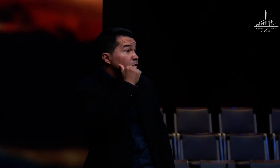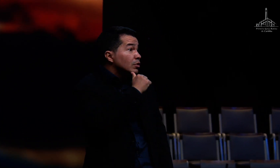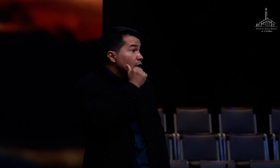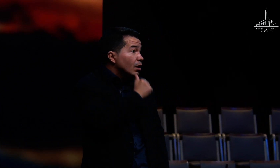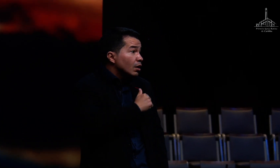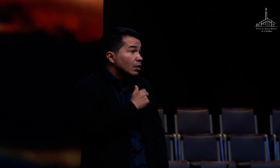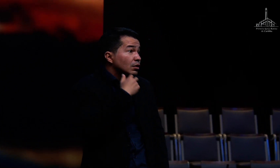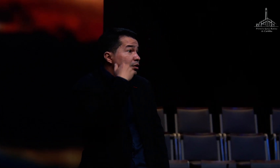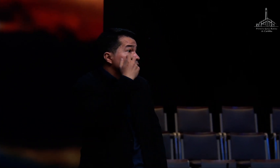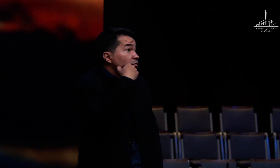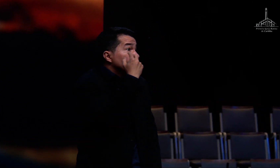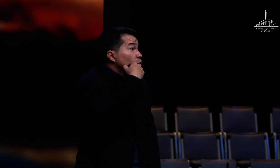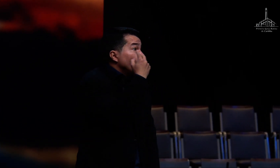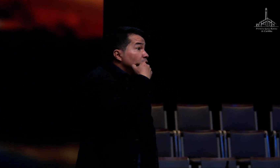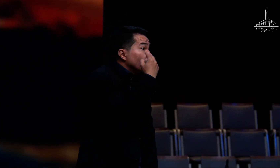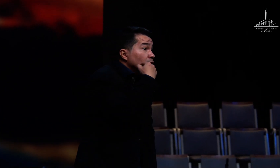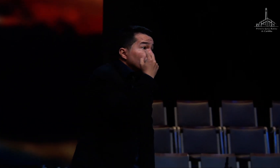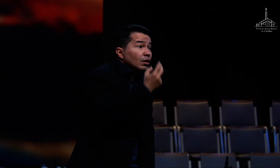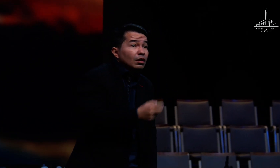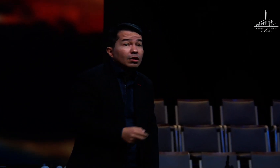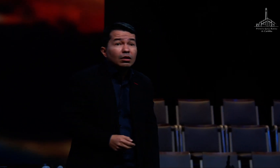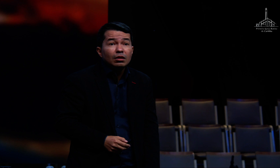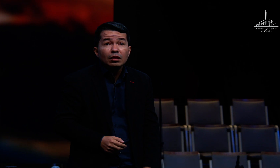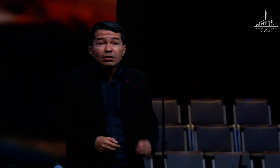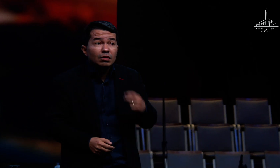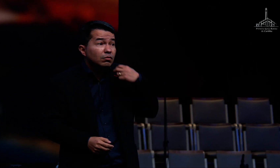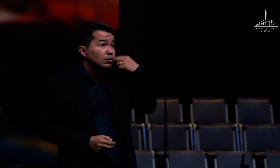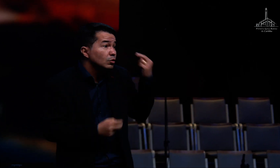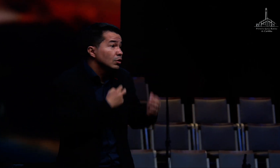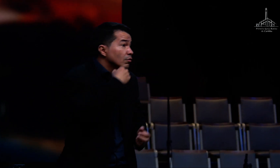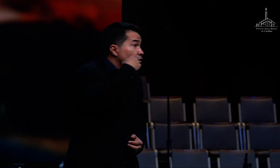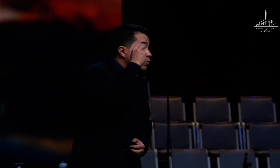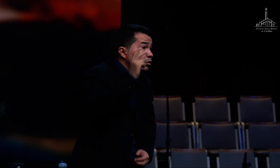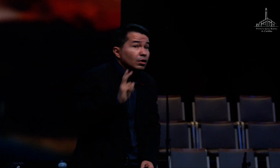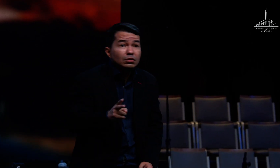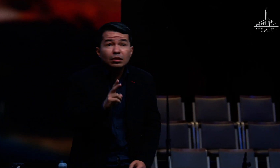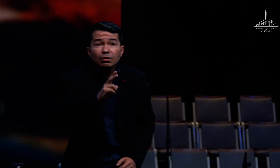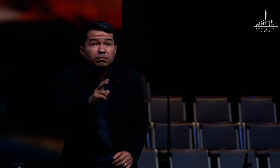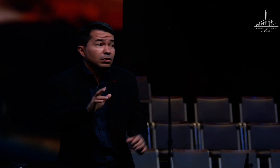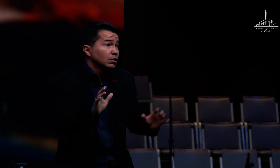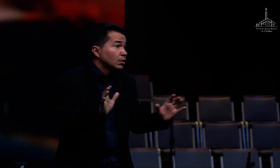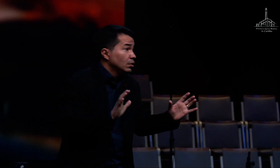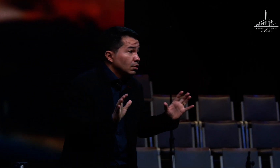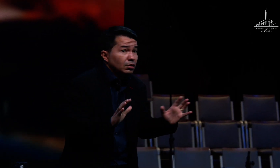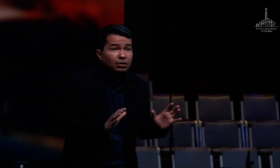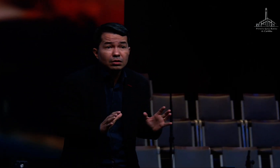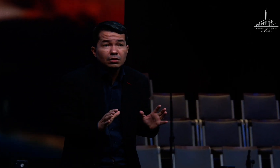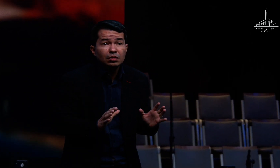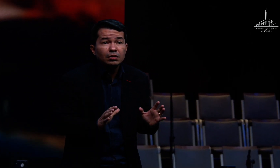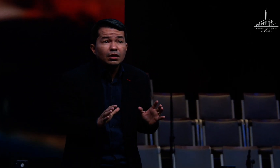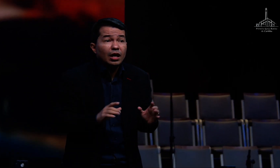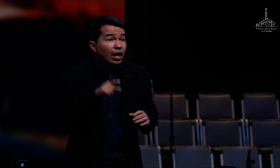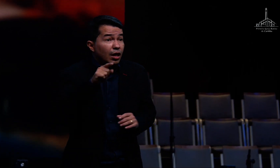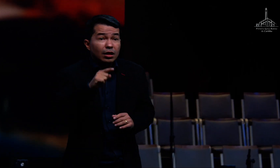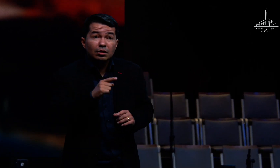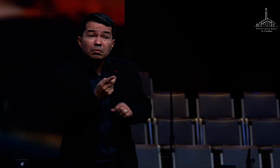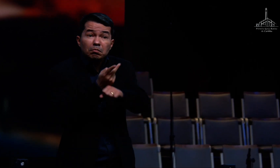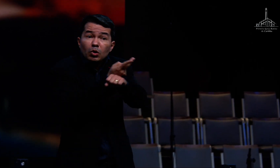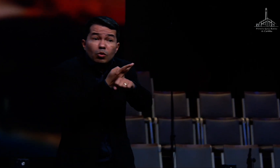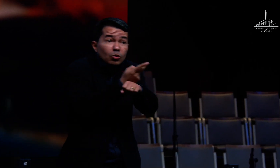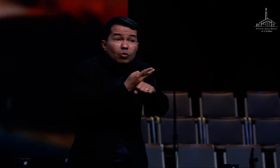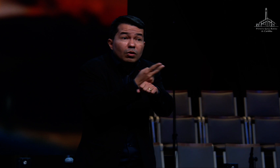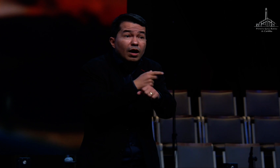também nós encontramos ali o relato de uma mulher que se sentia envergonhada, se sentia ali meio